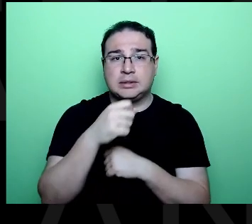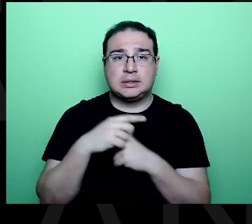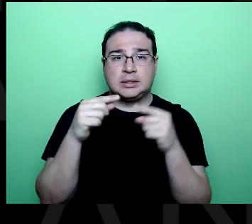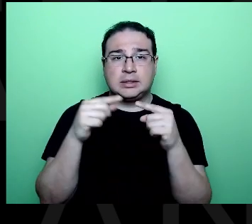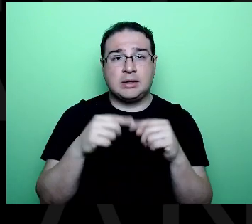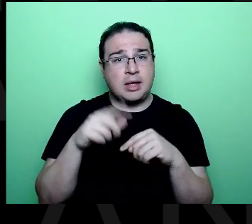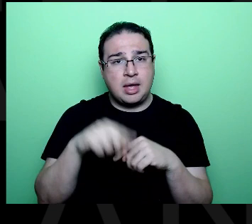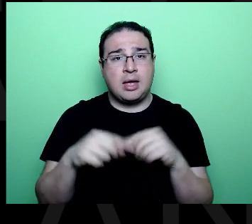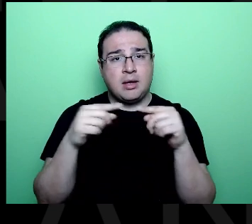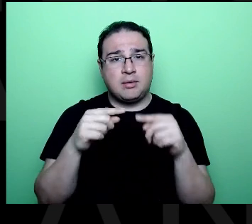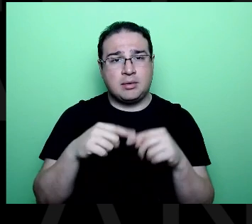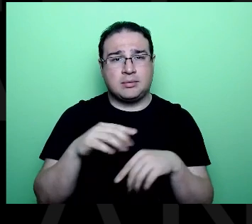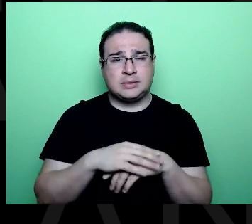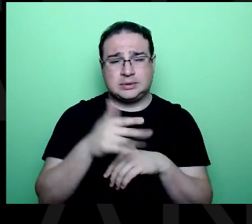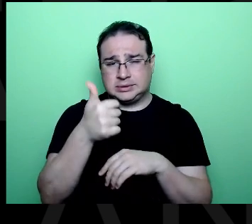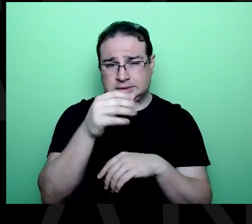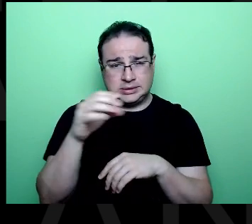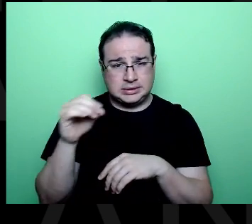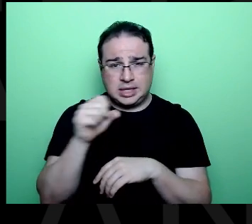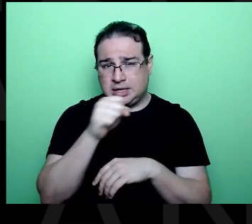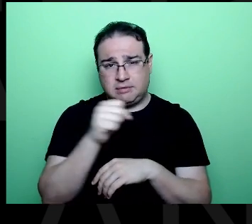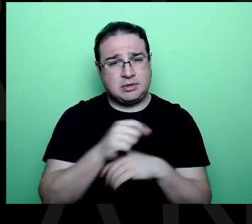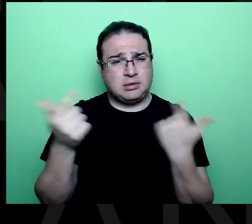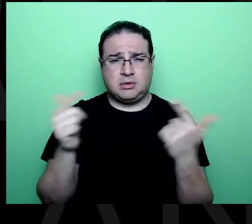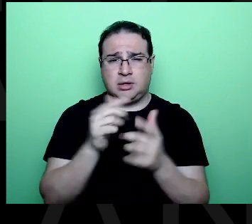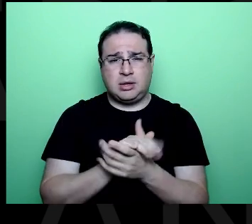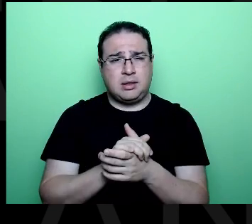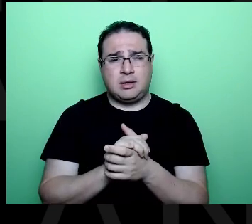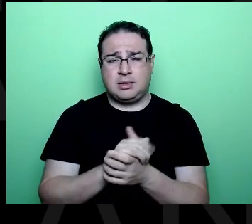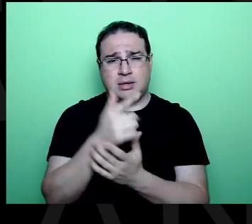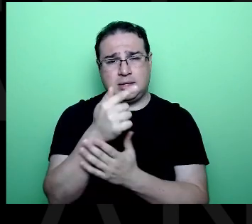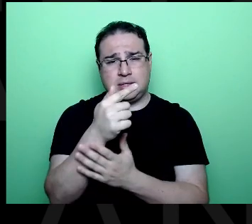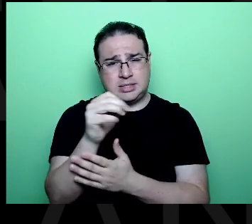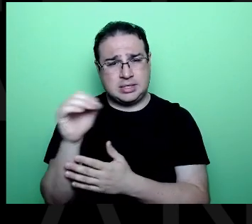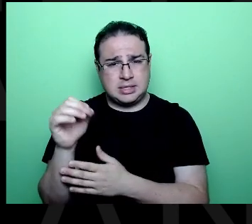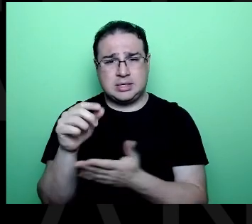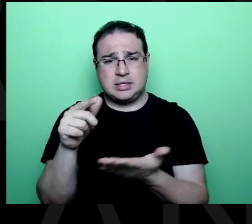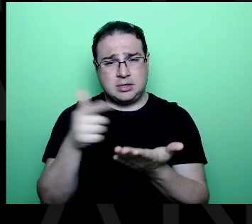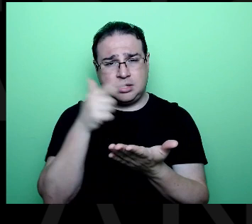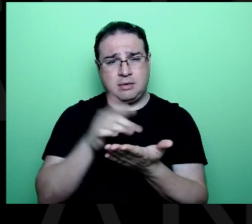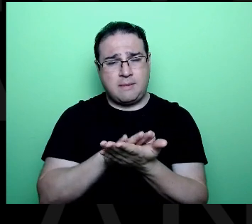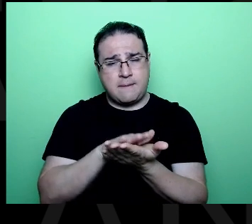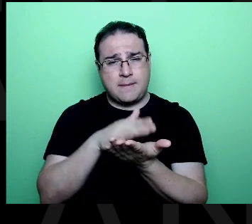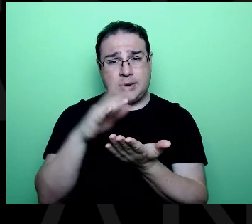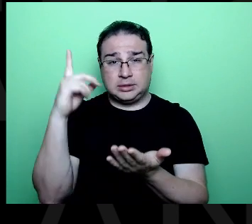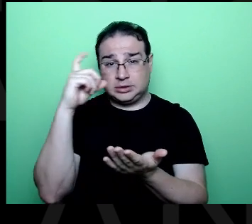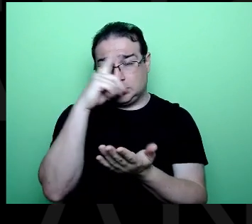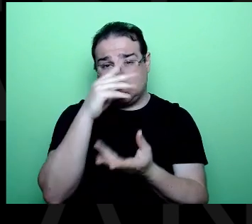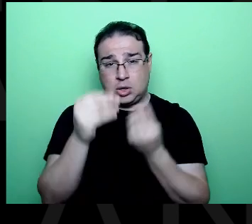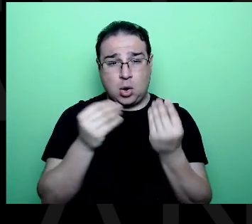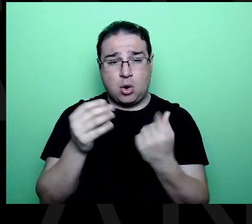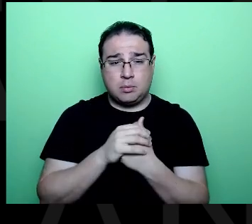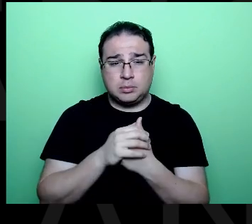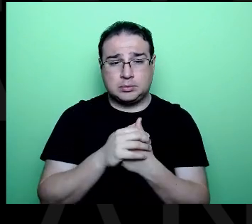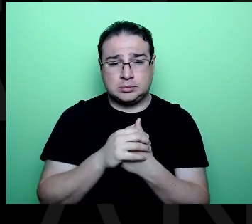entrevista, é isso, menos de 100 entrevistas não existe, né? Menos de 700 páginas, que é uma